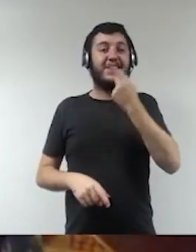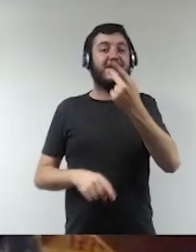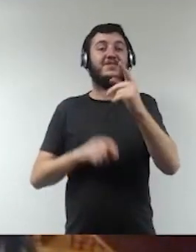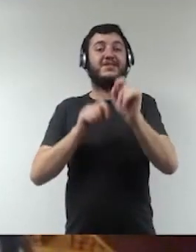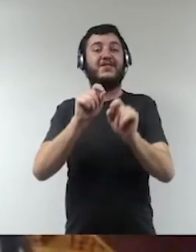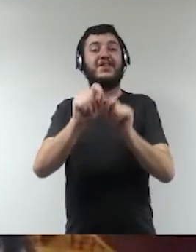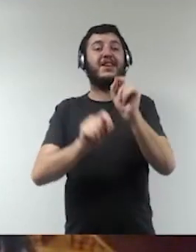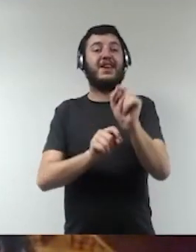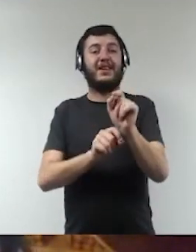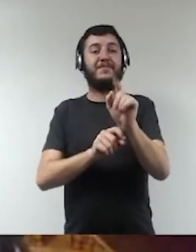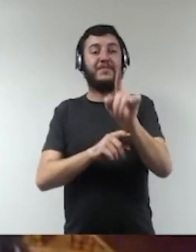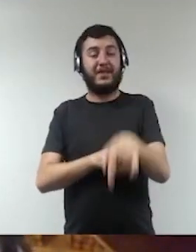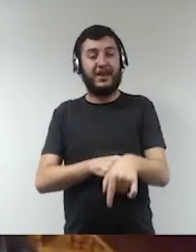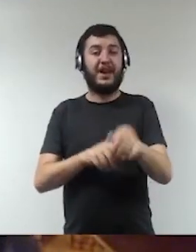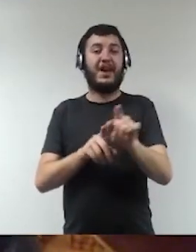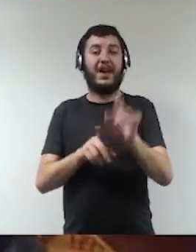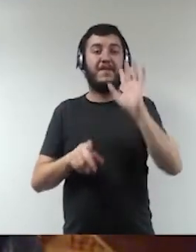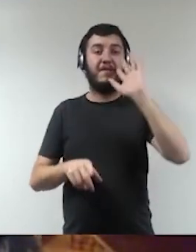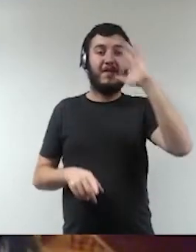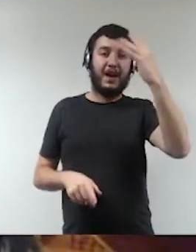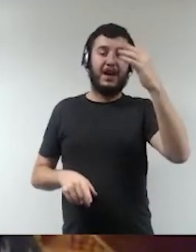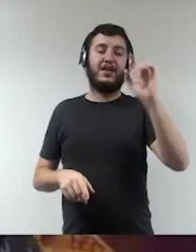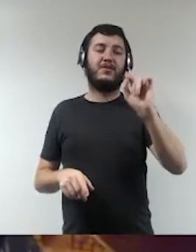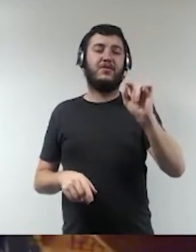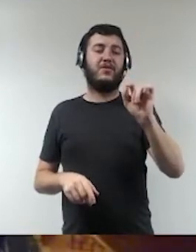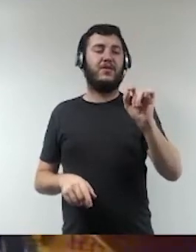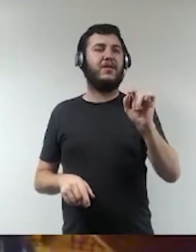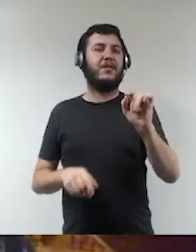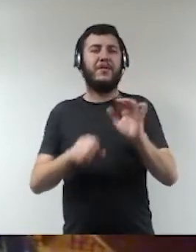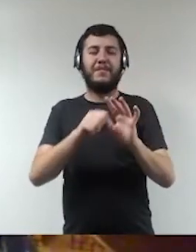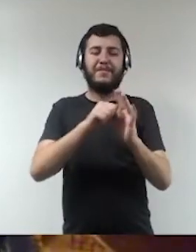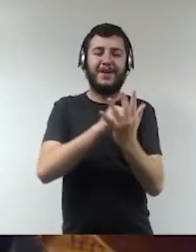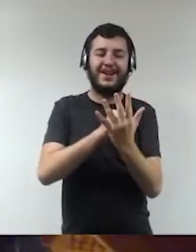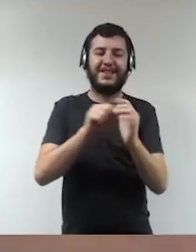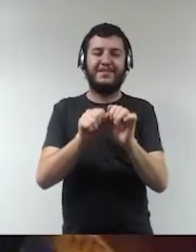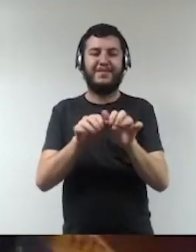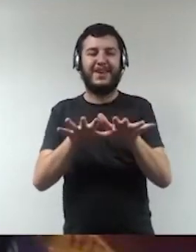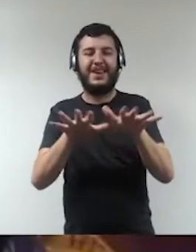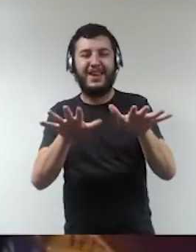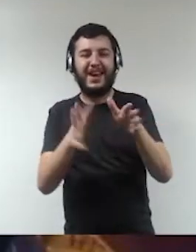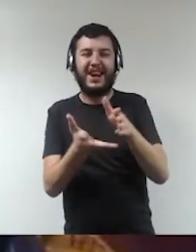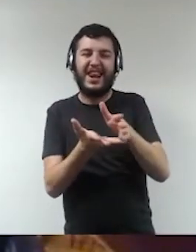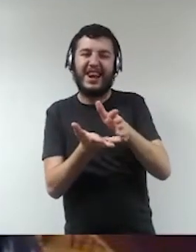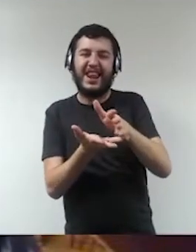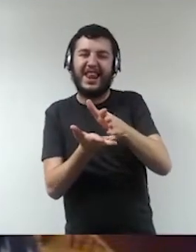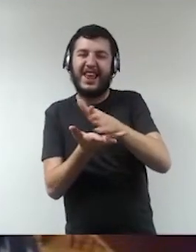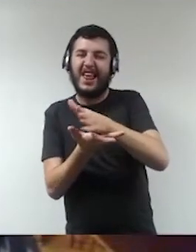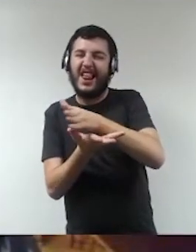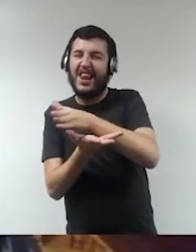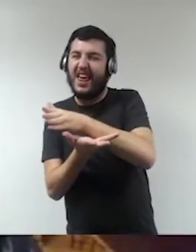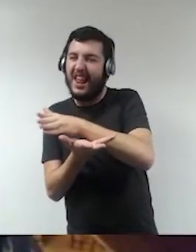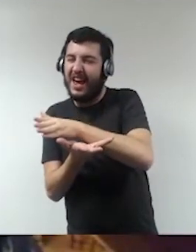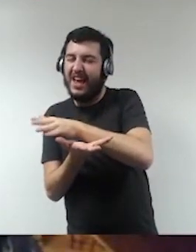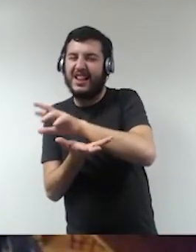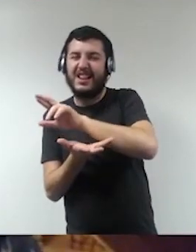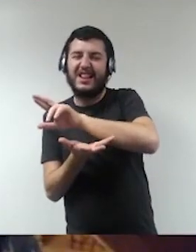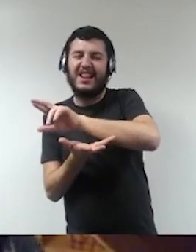consequencialista de todos os efeitos da pandemia nas mais diversas áreas, né? Os meus alunos lá produziram trabalhos nos